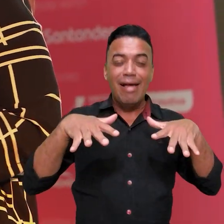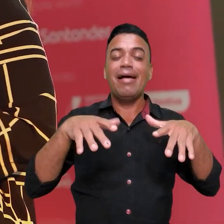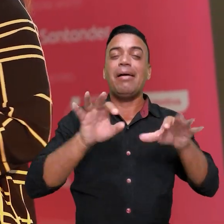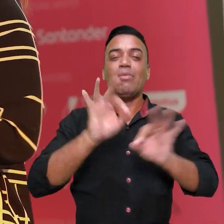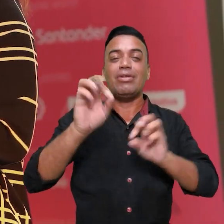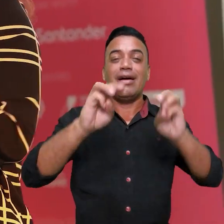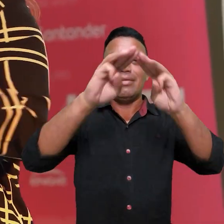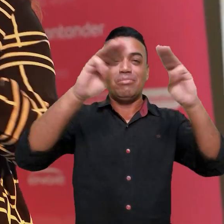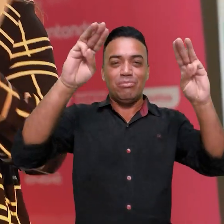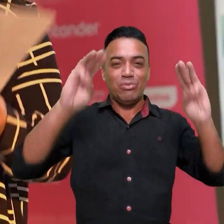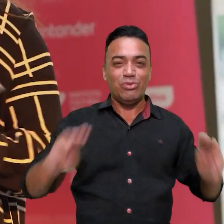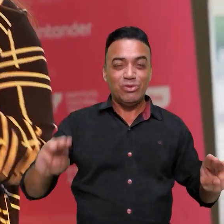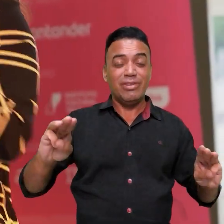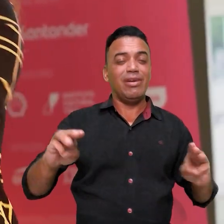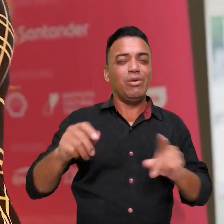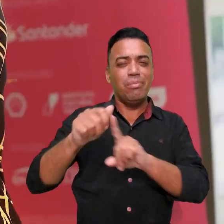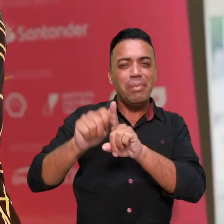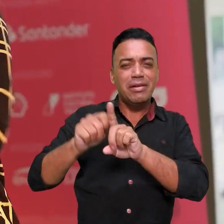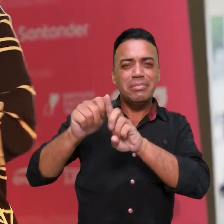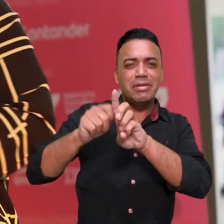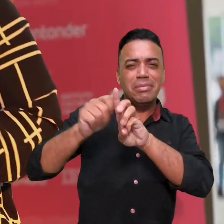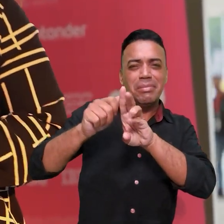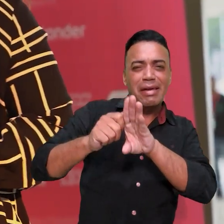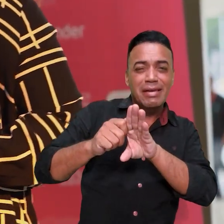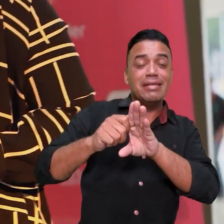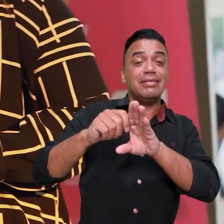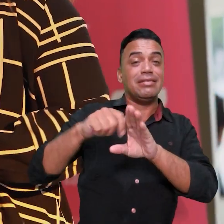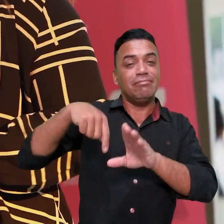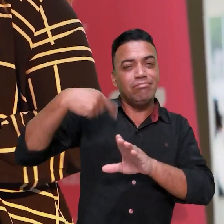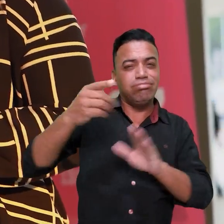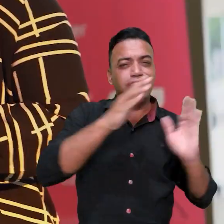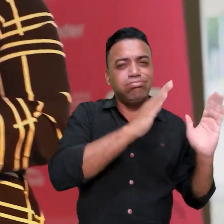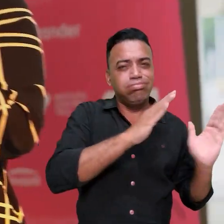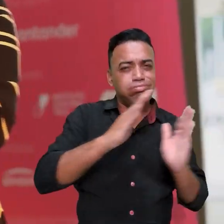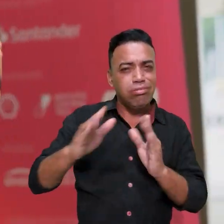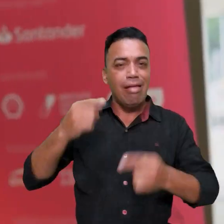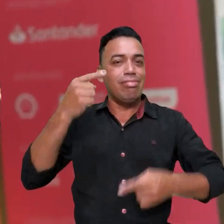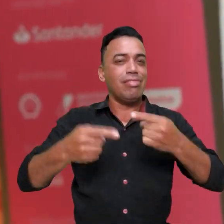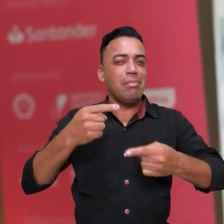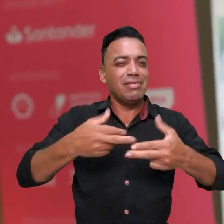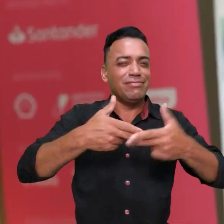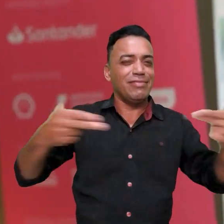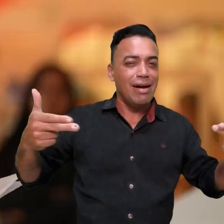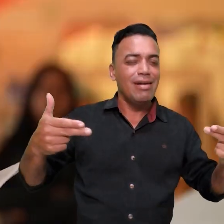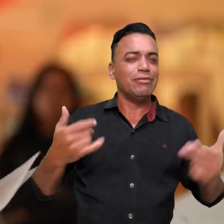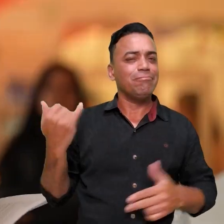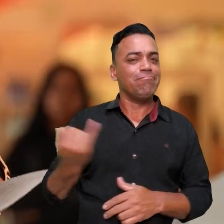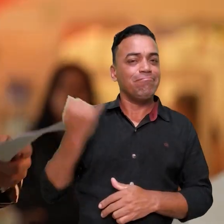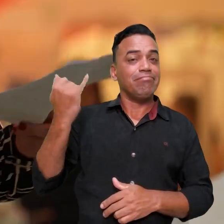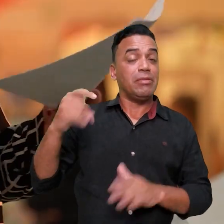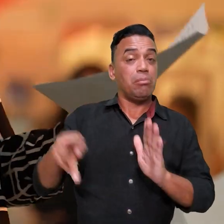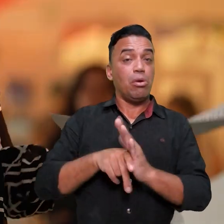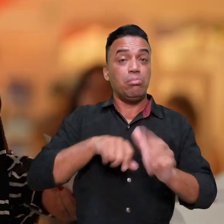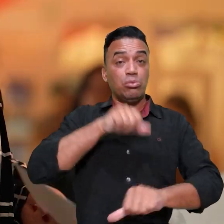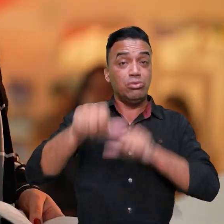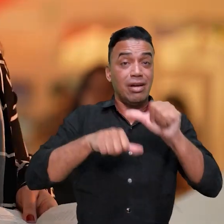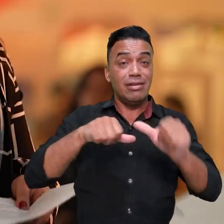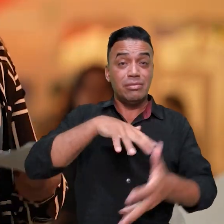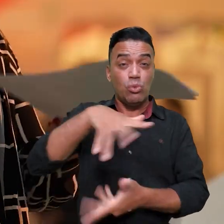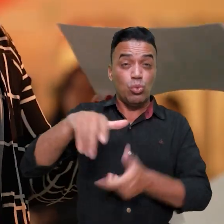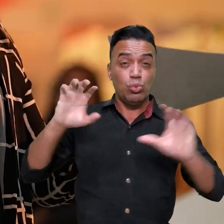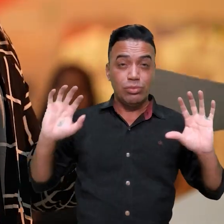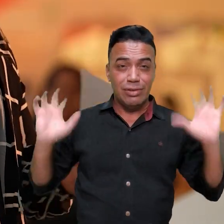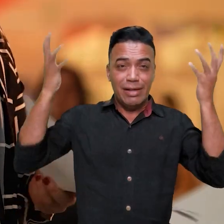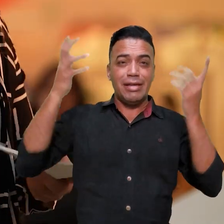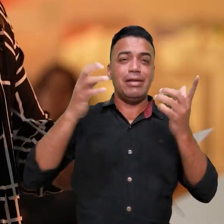longos. Ela traja calça preta, blusa preta e camiseta de botões de mangas compridas preta estampada com listras brancas. Sobre a